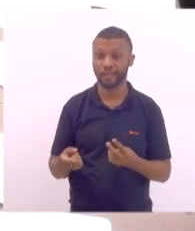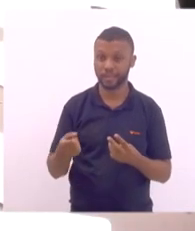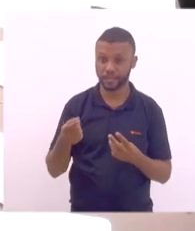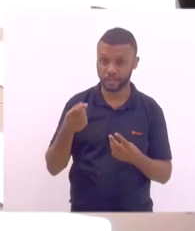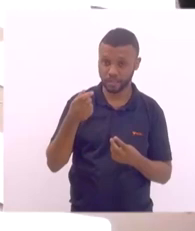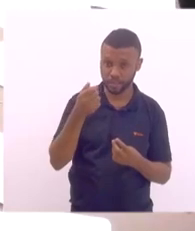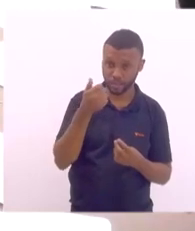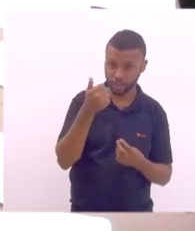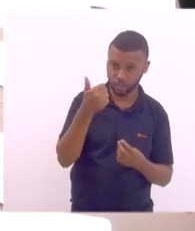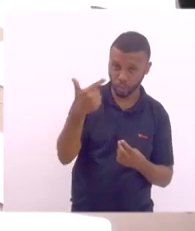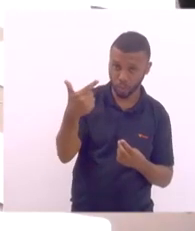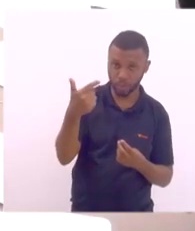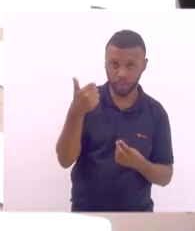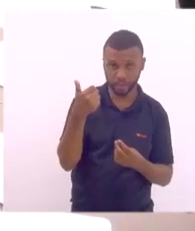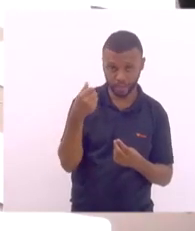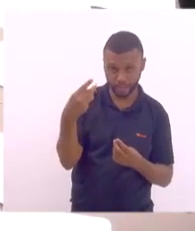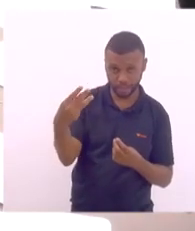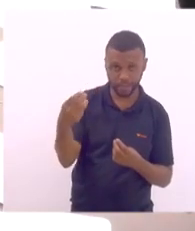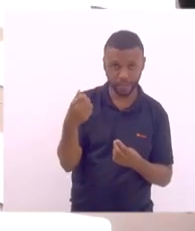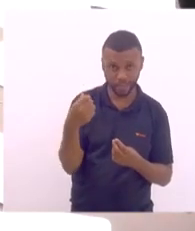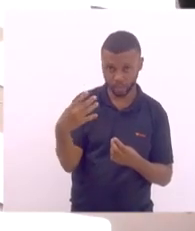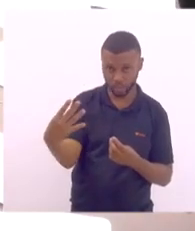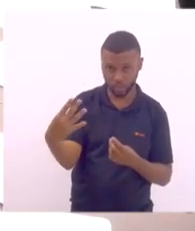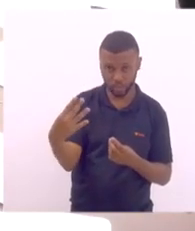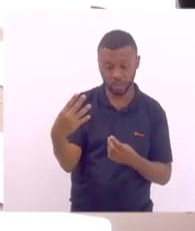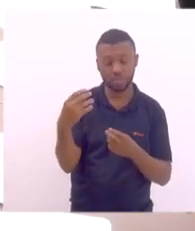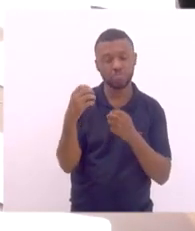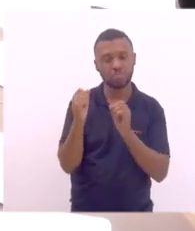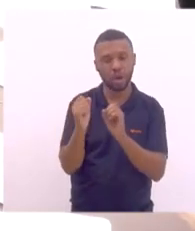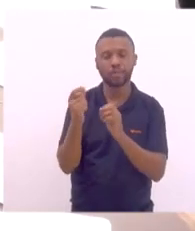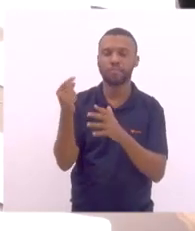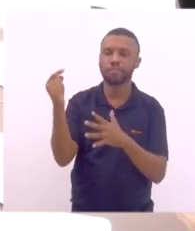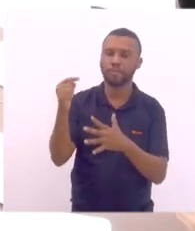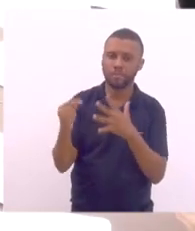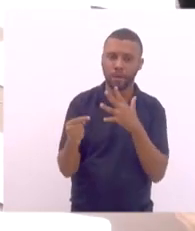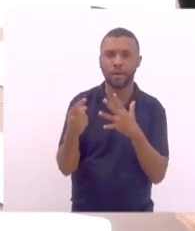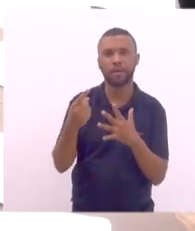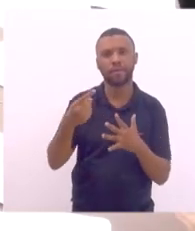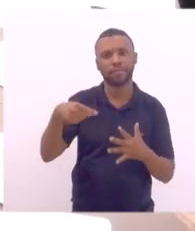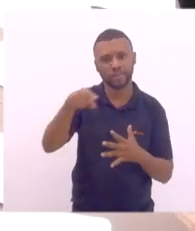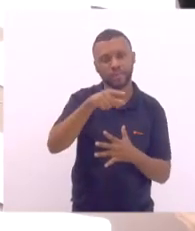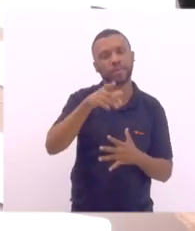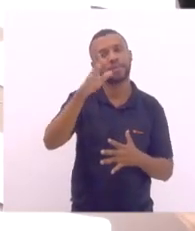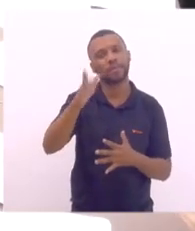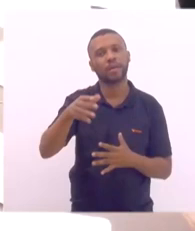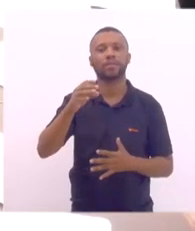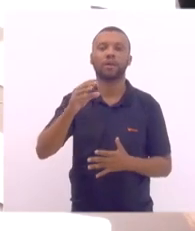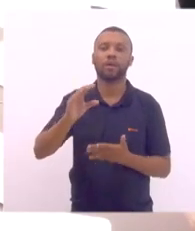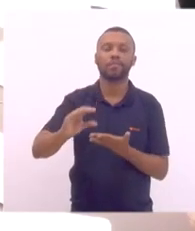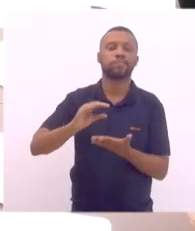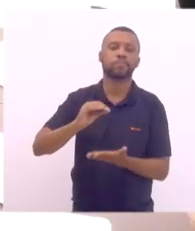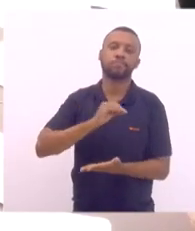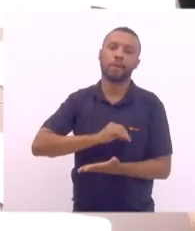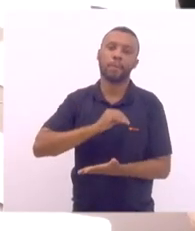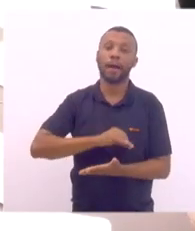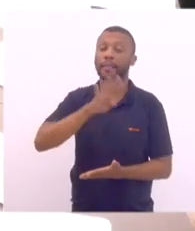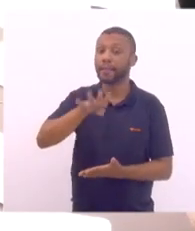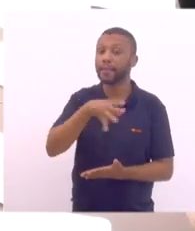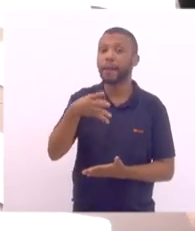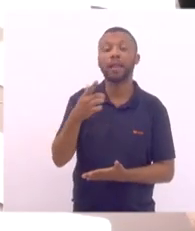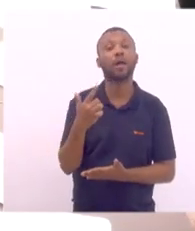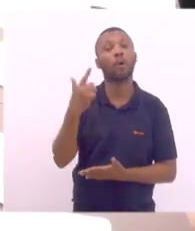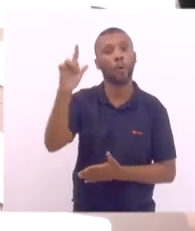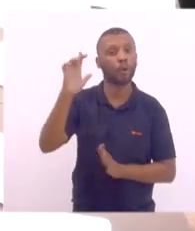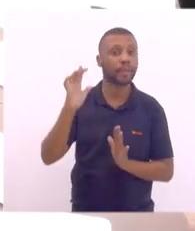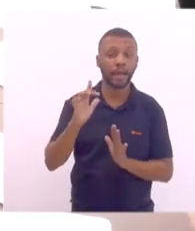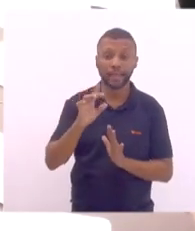ao contrário dos demais que podem vir amanhã, vocês já estão recebendo na outra tabela, tá certo ou não? Sim,